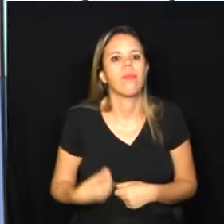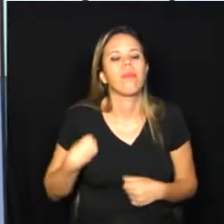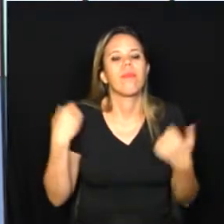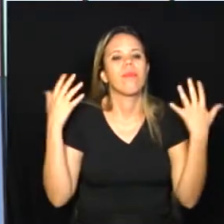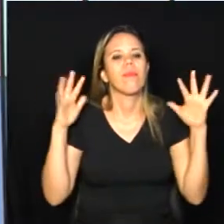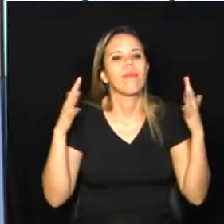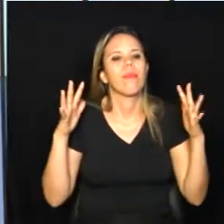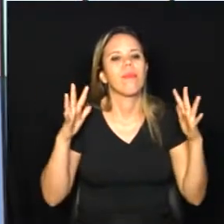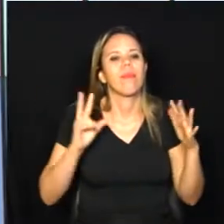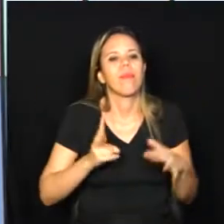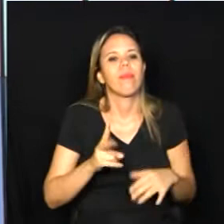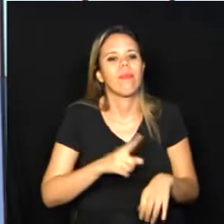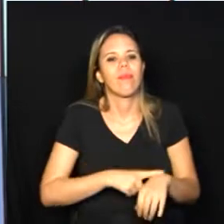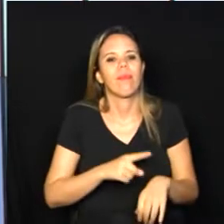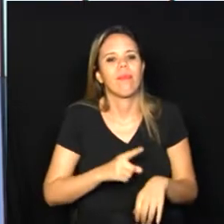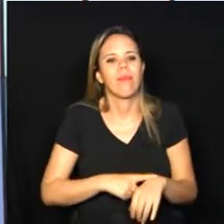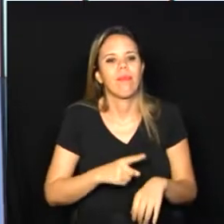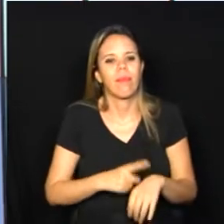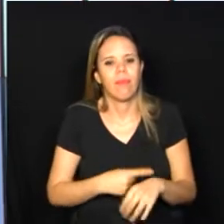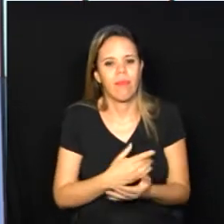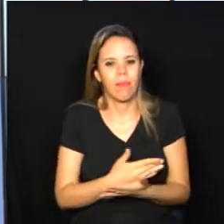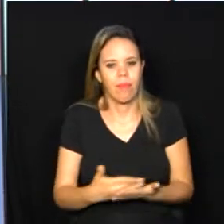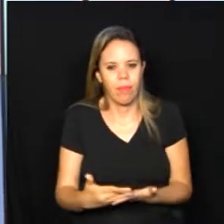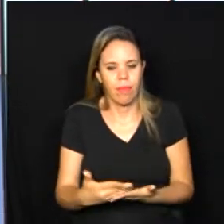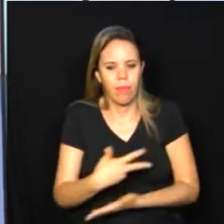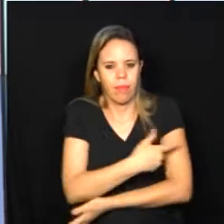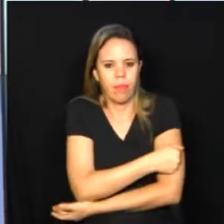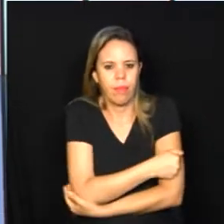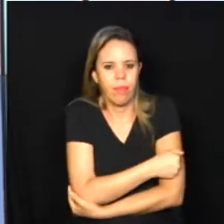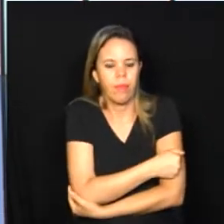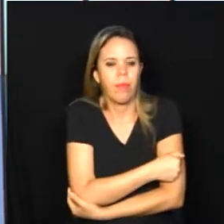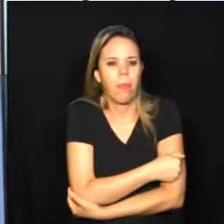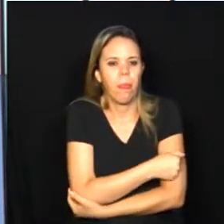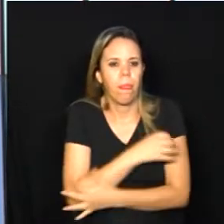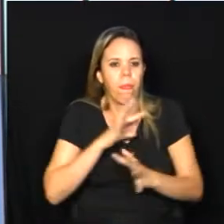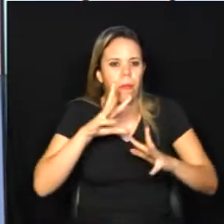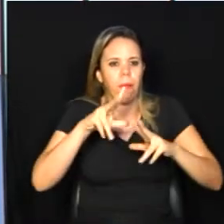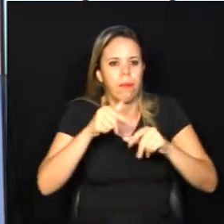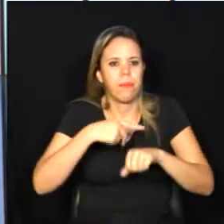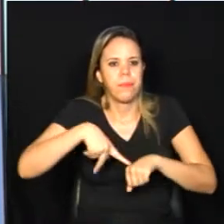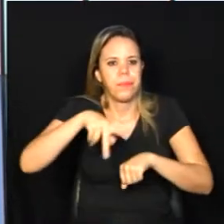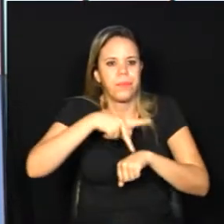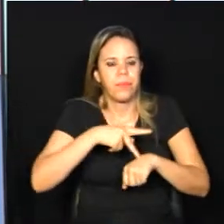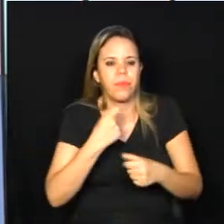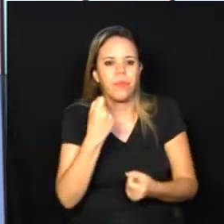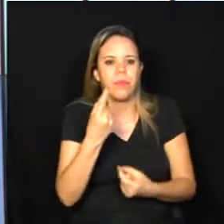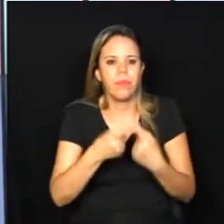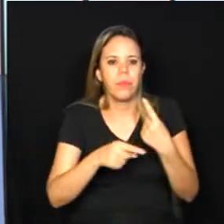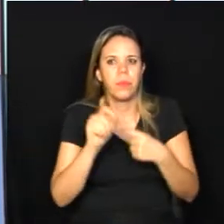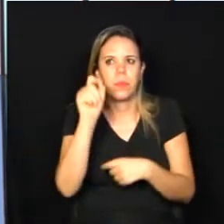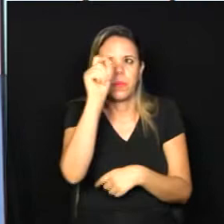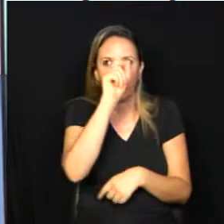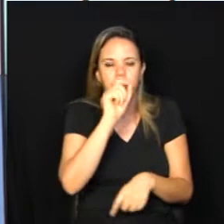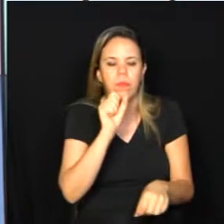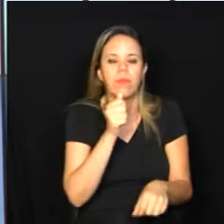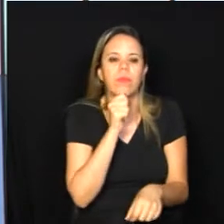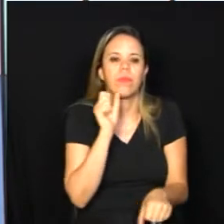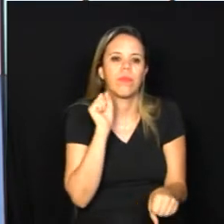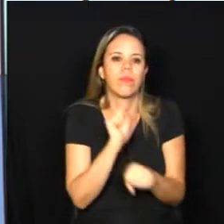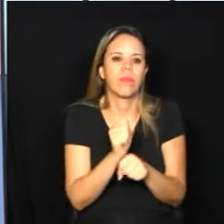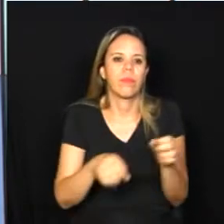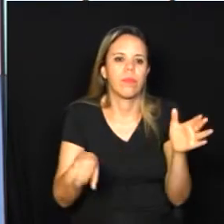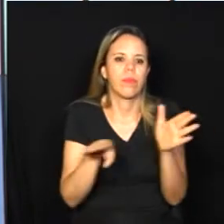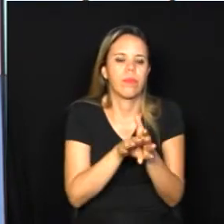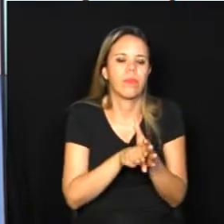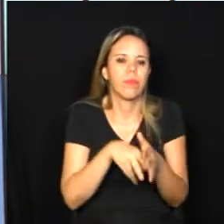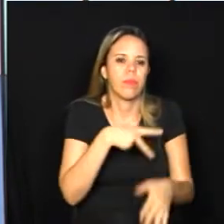comemorando a todo momento o início da imunização em todo o país, né? Alguns estados ainda aguardam aí a chegada